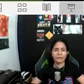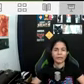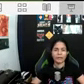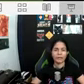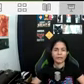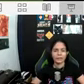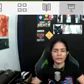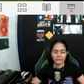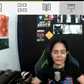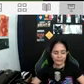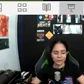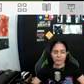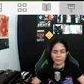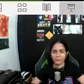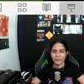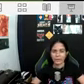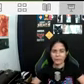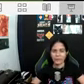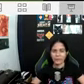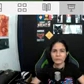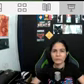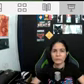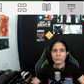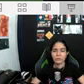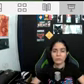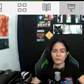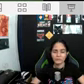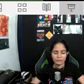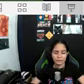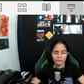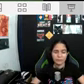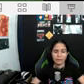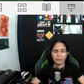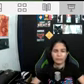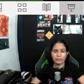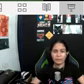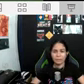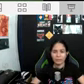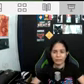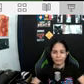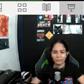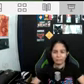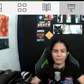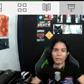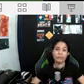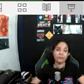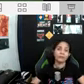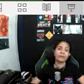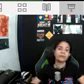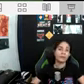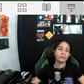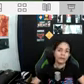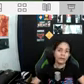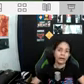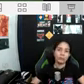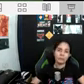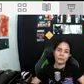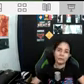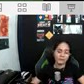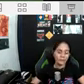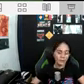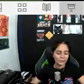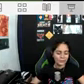no que você quer, certo? Não vá nessa onda não, que no final você vai ter perdido tempo e dinheiro. E talvez no